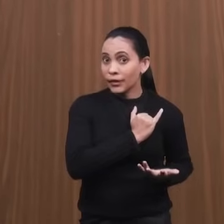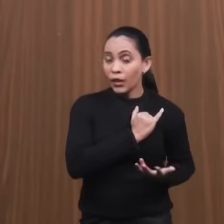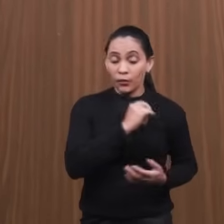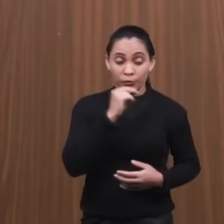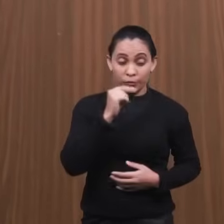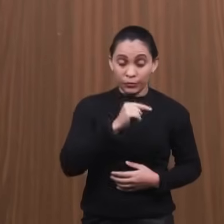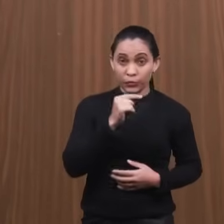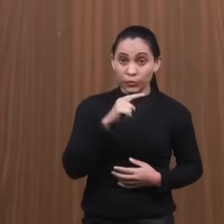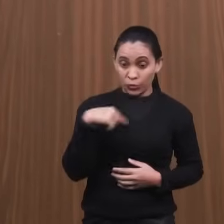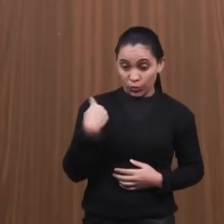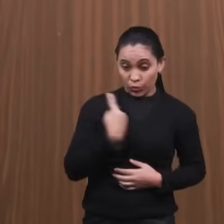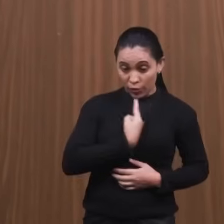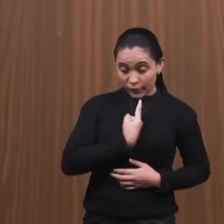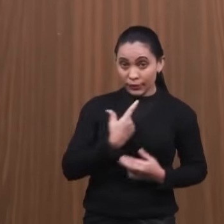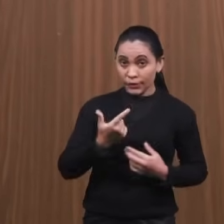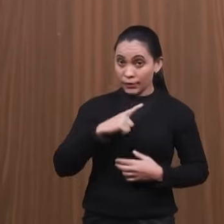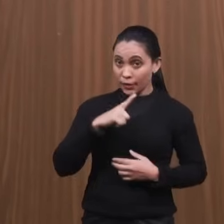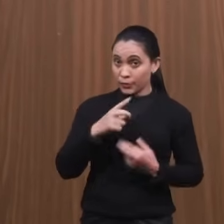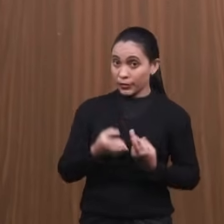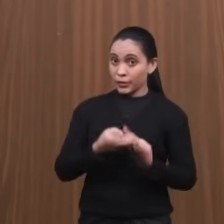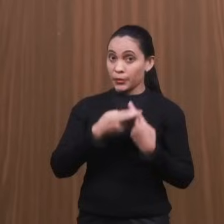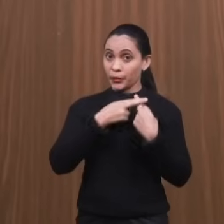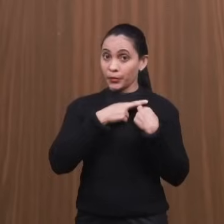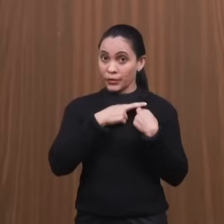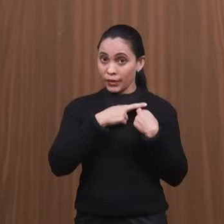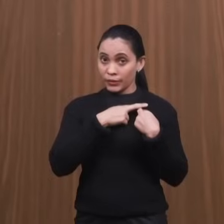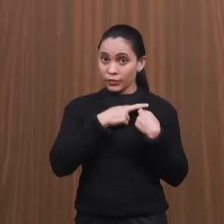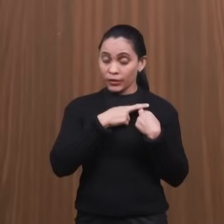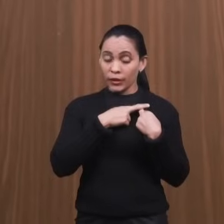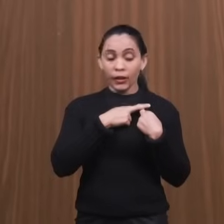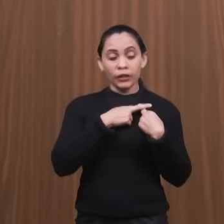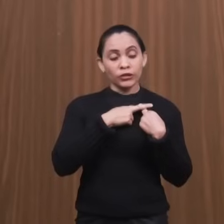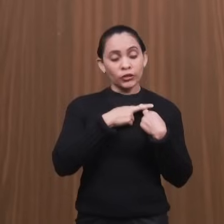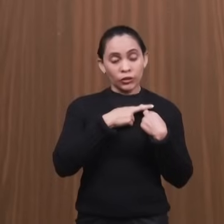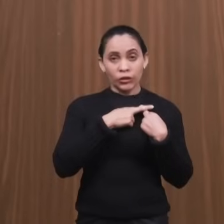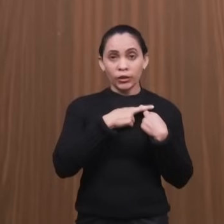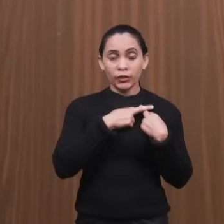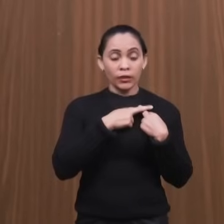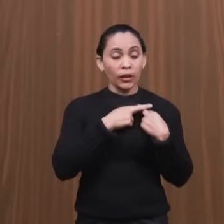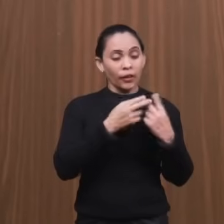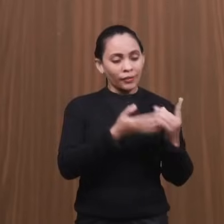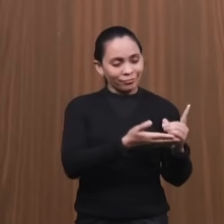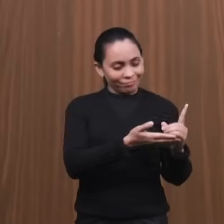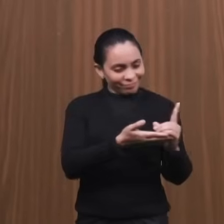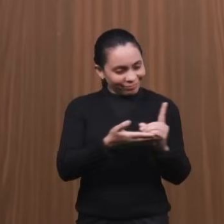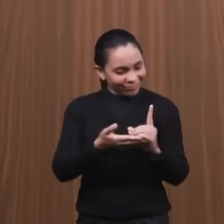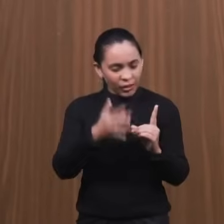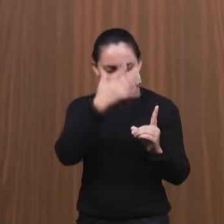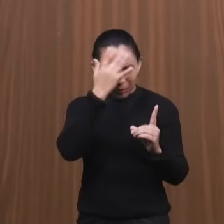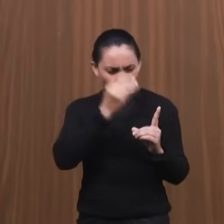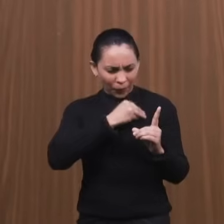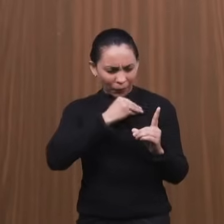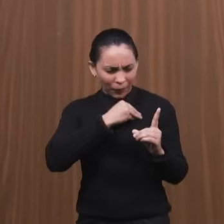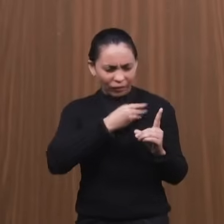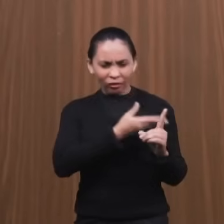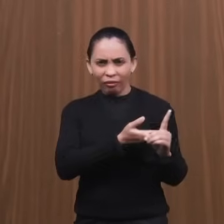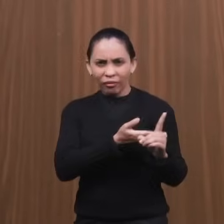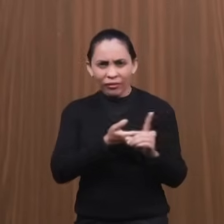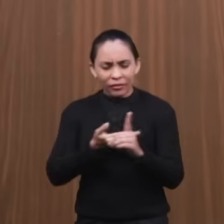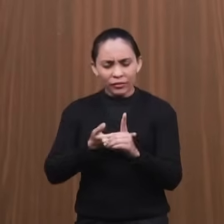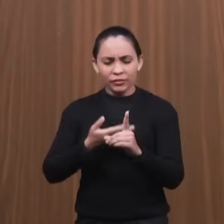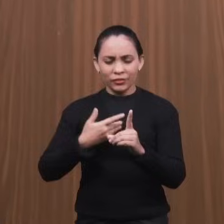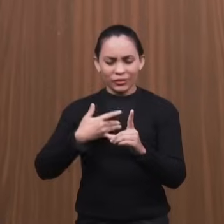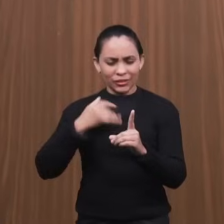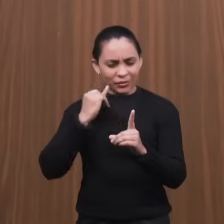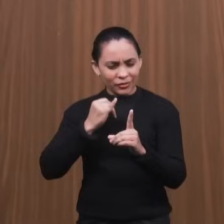E quantos têm vindo nesta hora, desejosos de uma nova vida, de